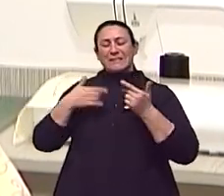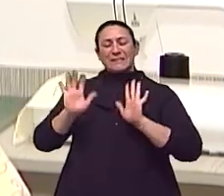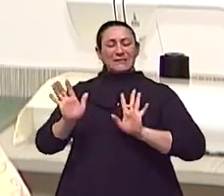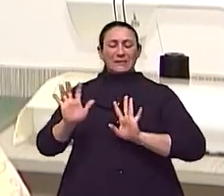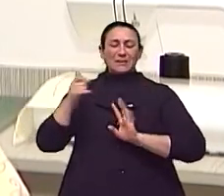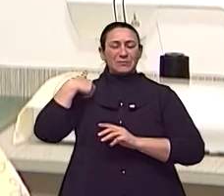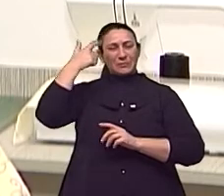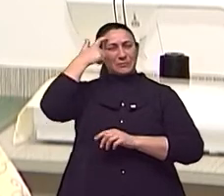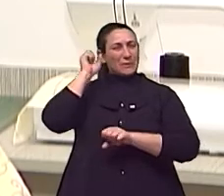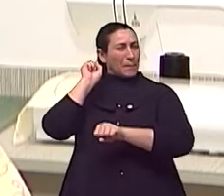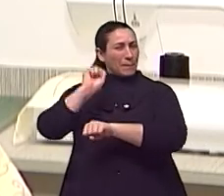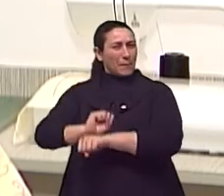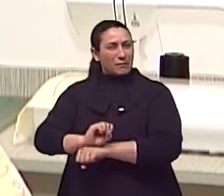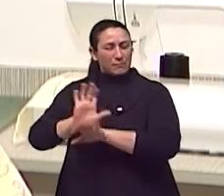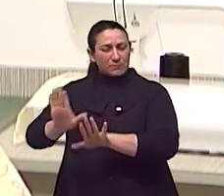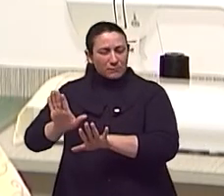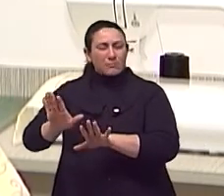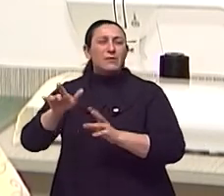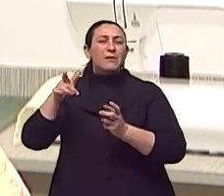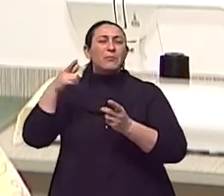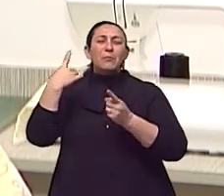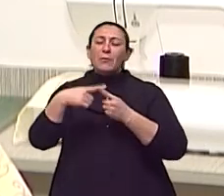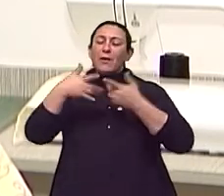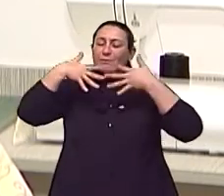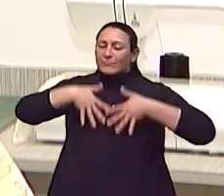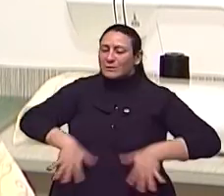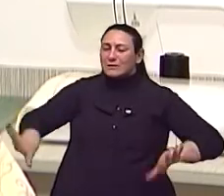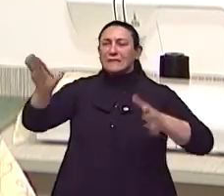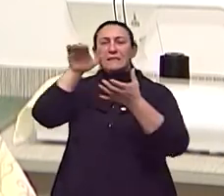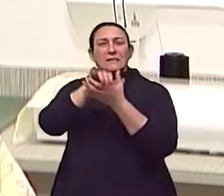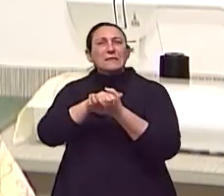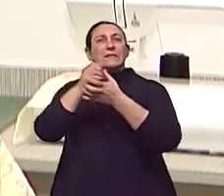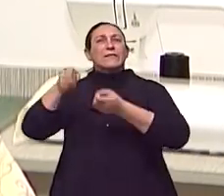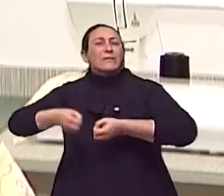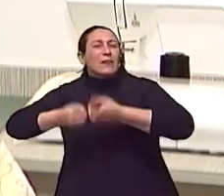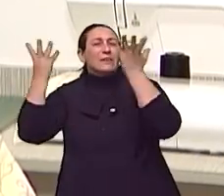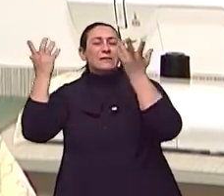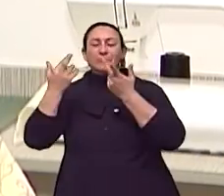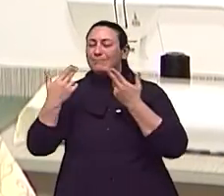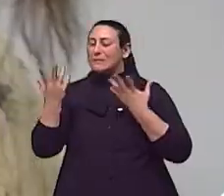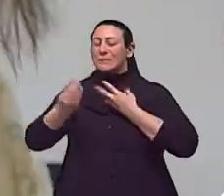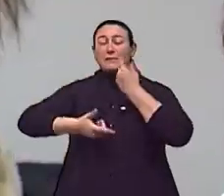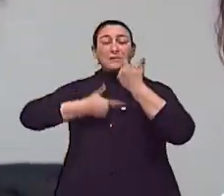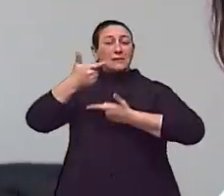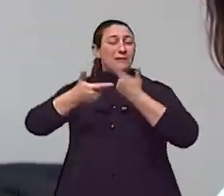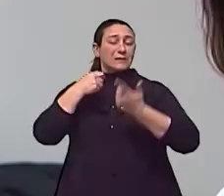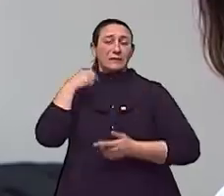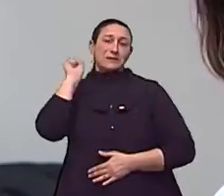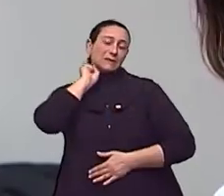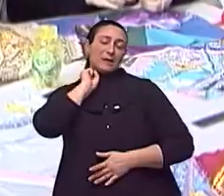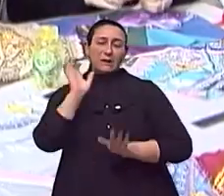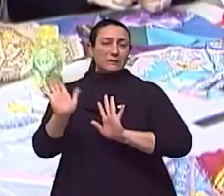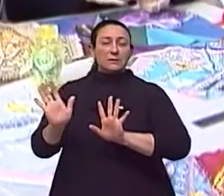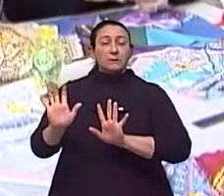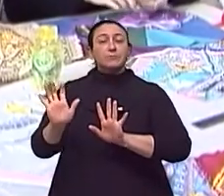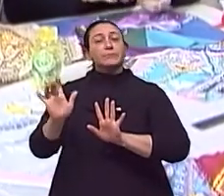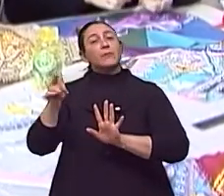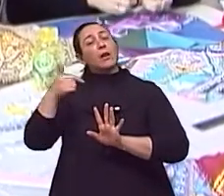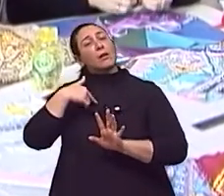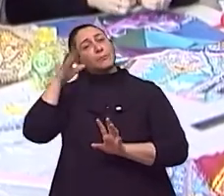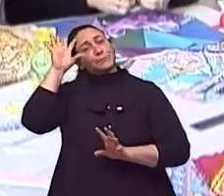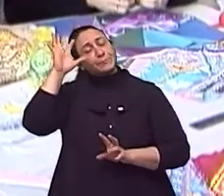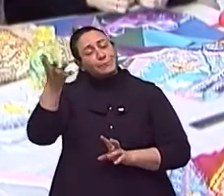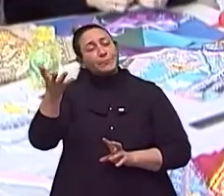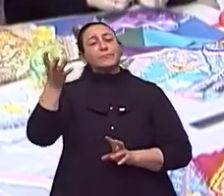vestido de festa com debutante com dor porque é tudo muito estressante aí eu fui